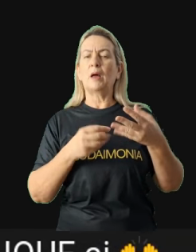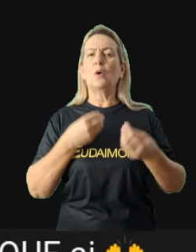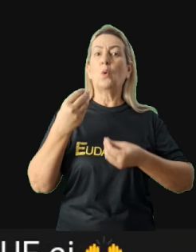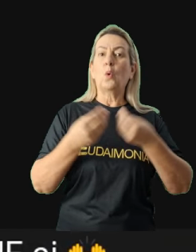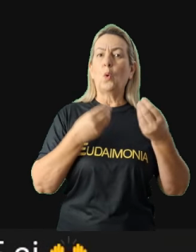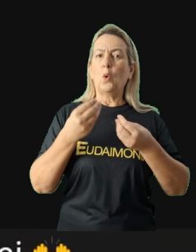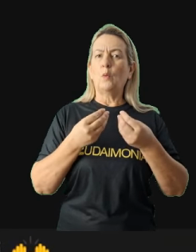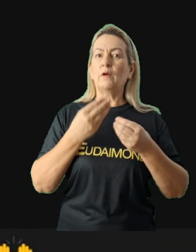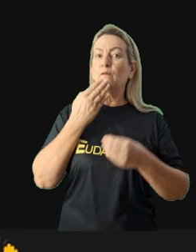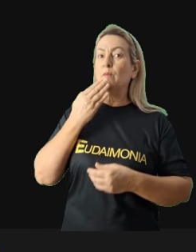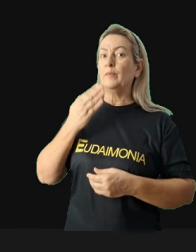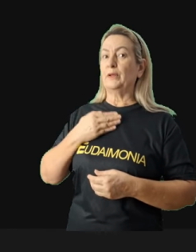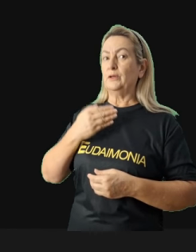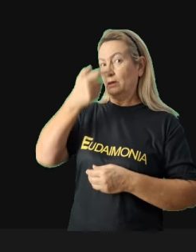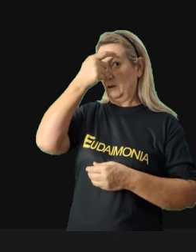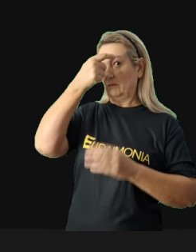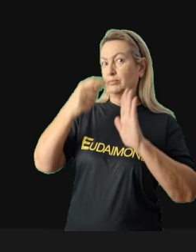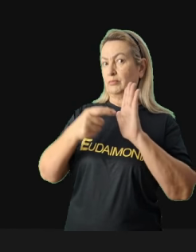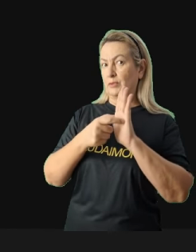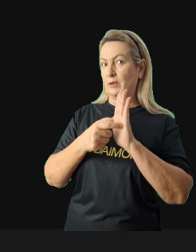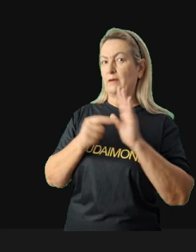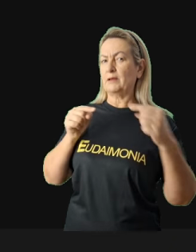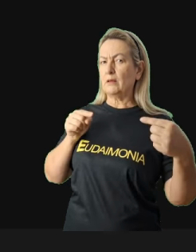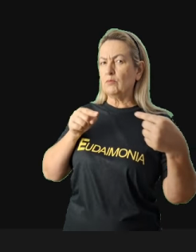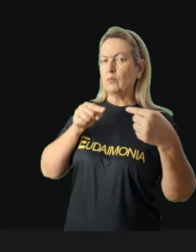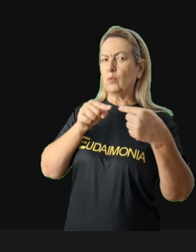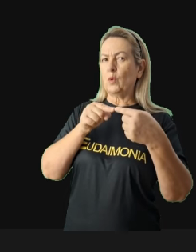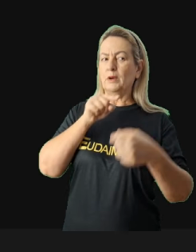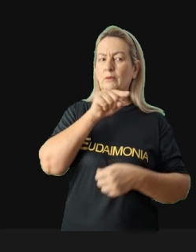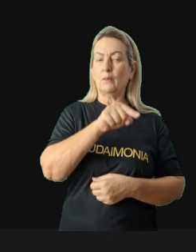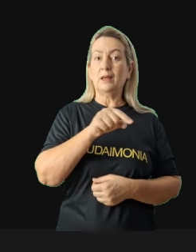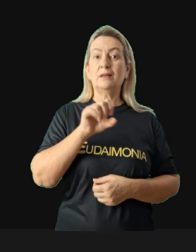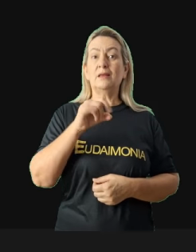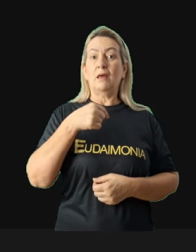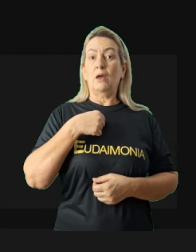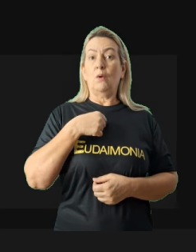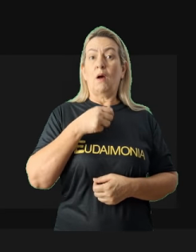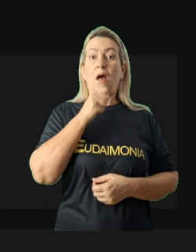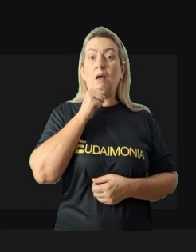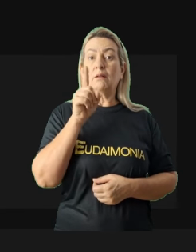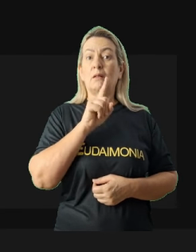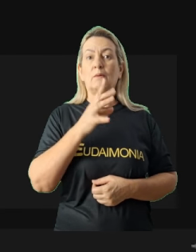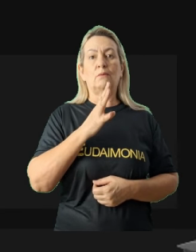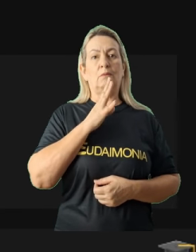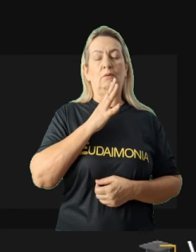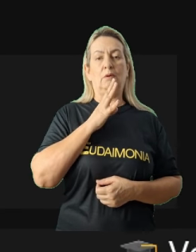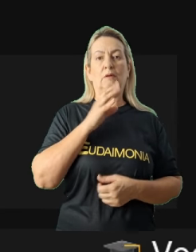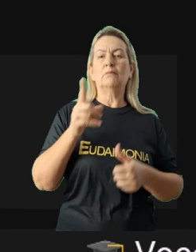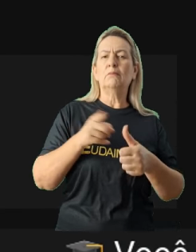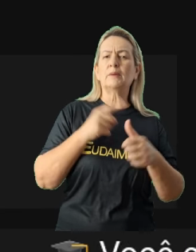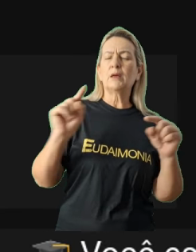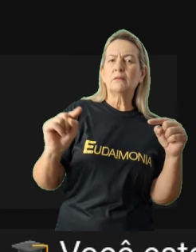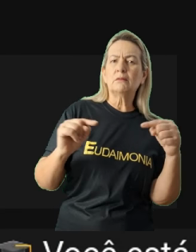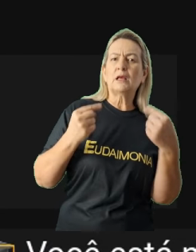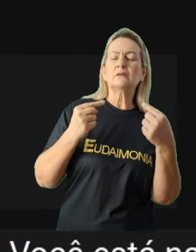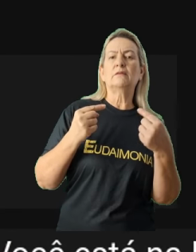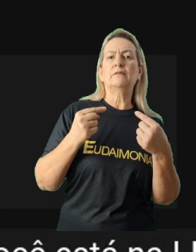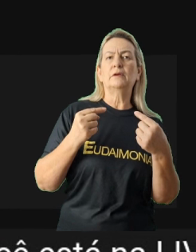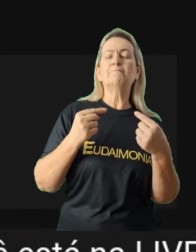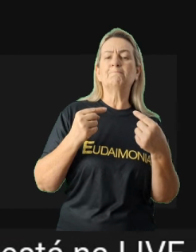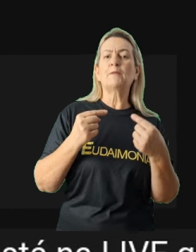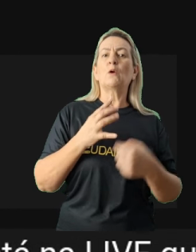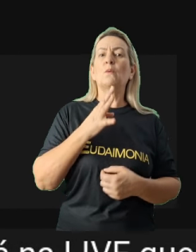vou personalizar algo, né, para o qual eu não estou preparado? Então, acho que esse é o primeiro grande desafio, né? É